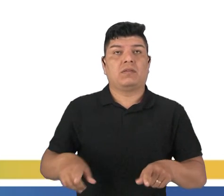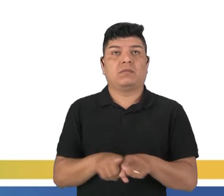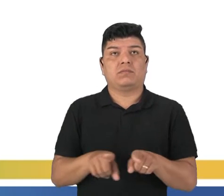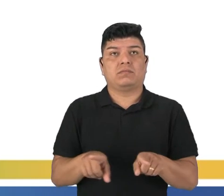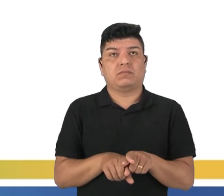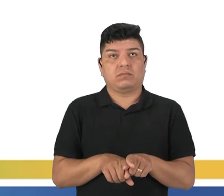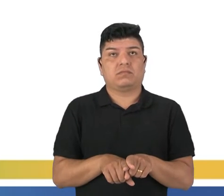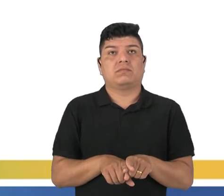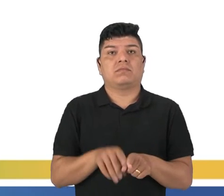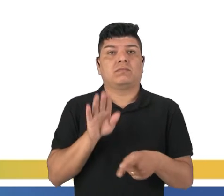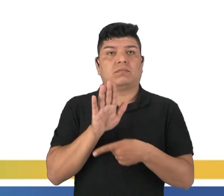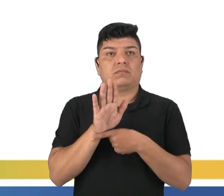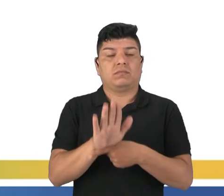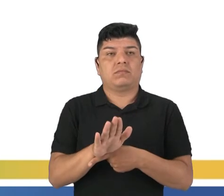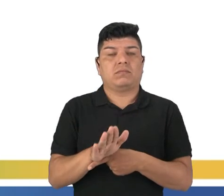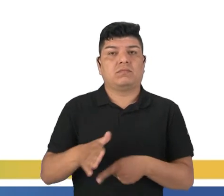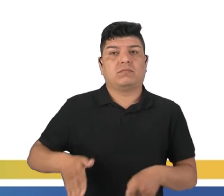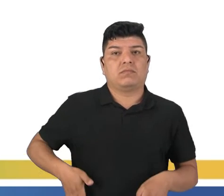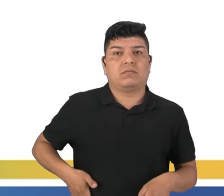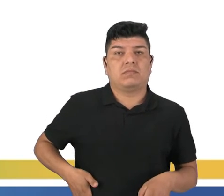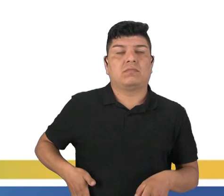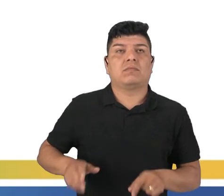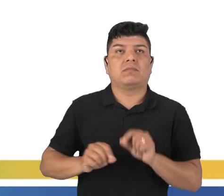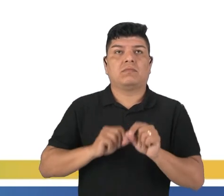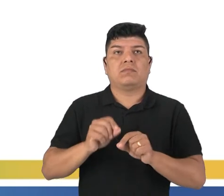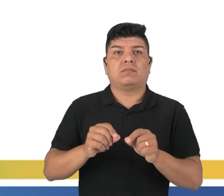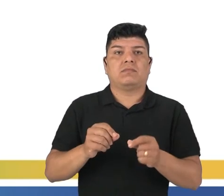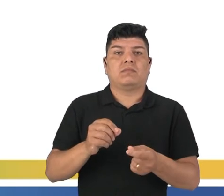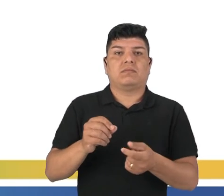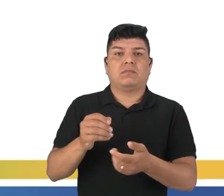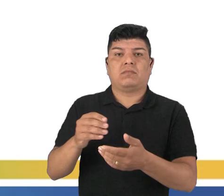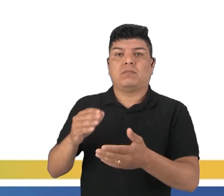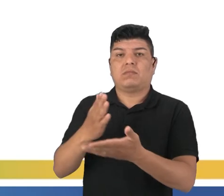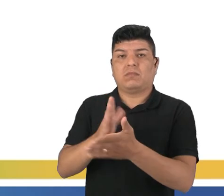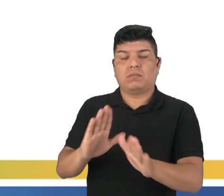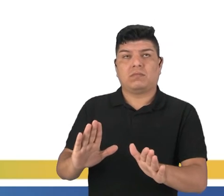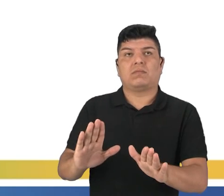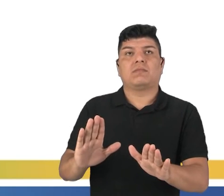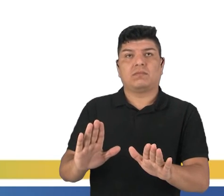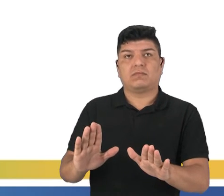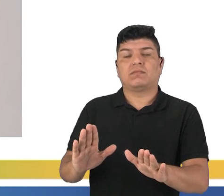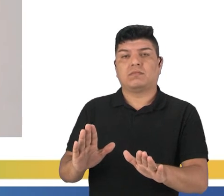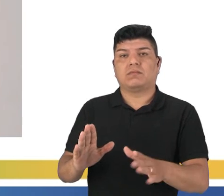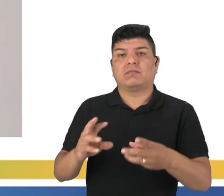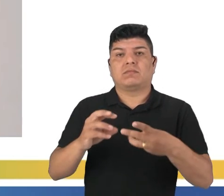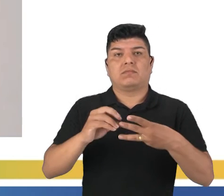Ele é um hormônio que ajuda o fígado a quebrar as moléculas de glicose.